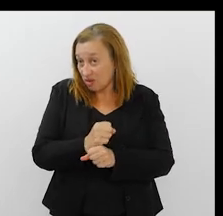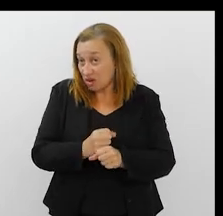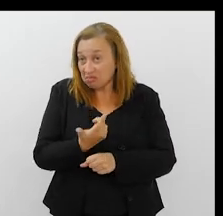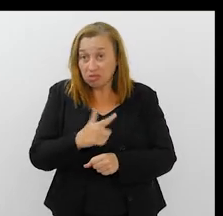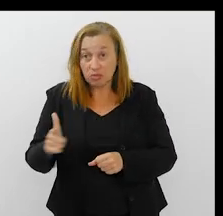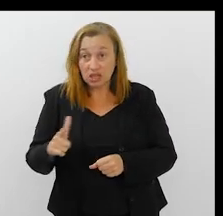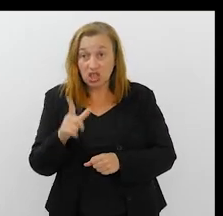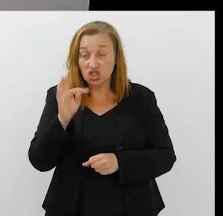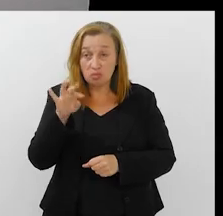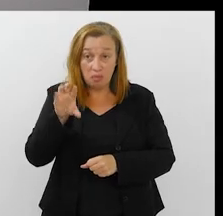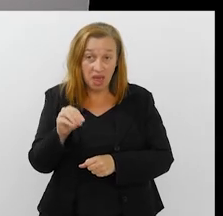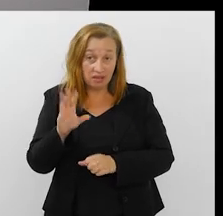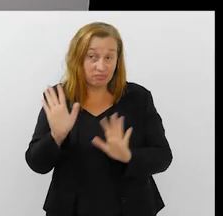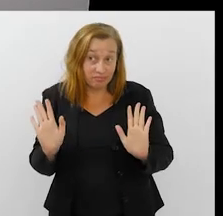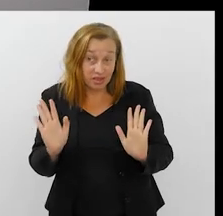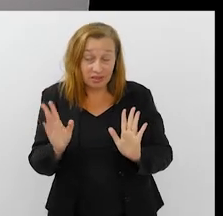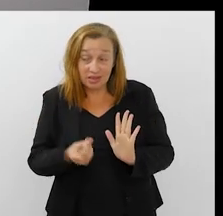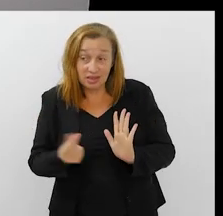até porque mas já foi.